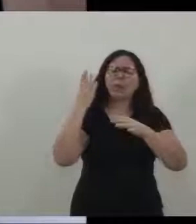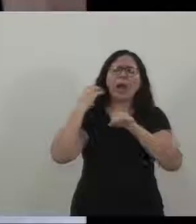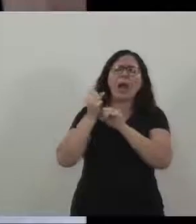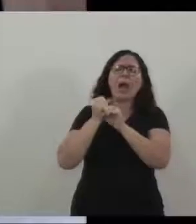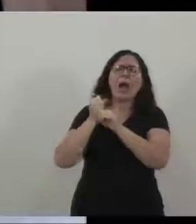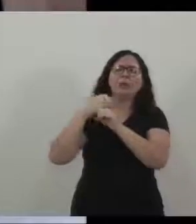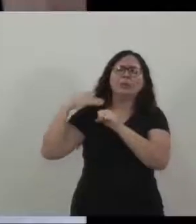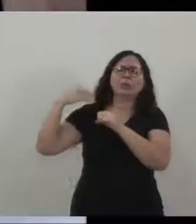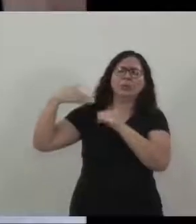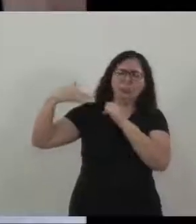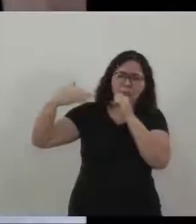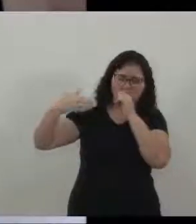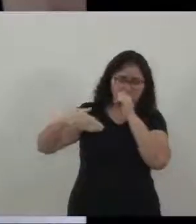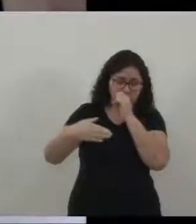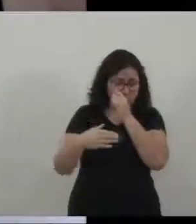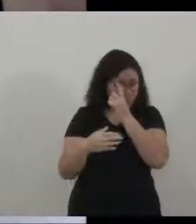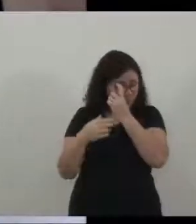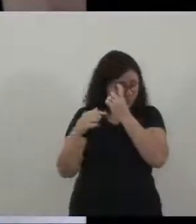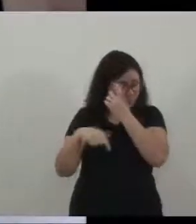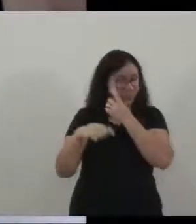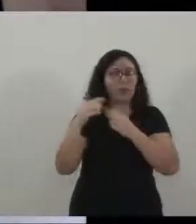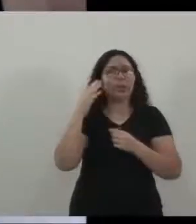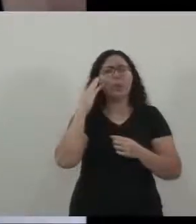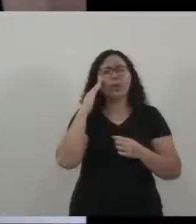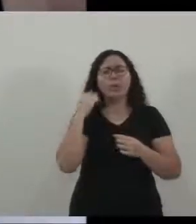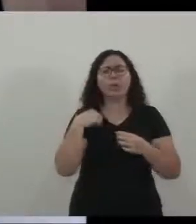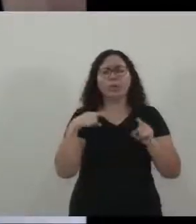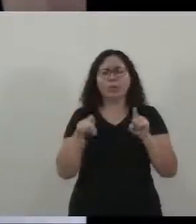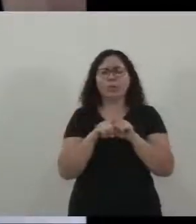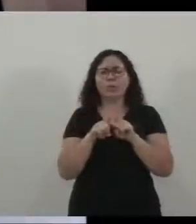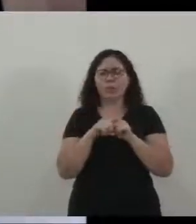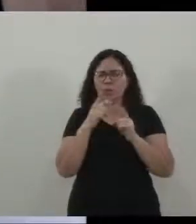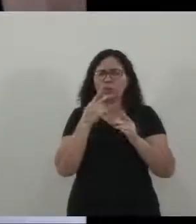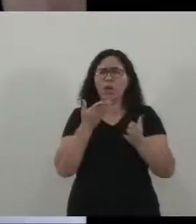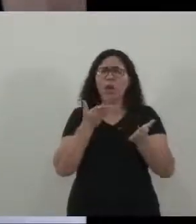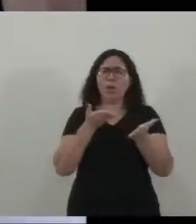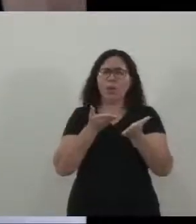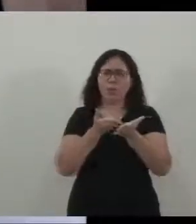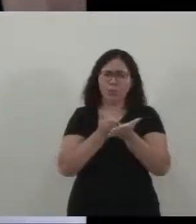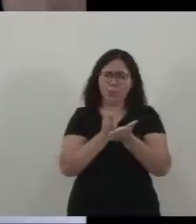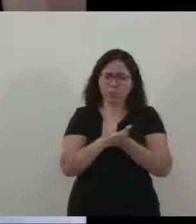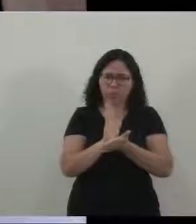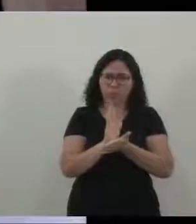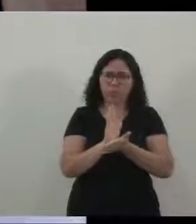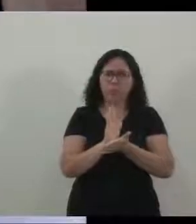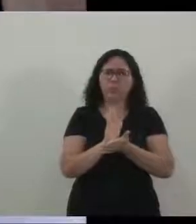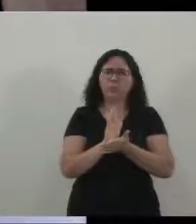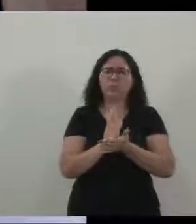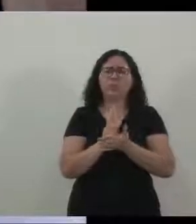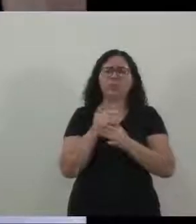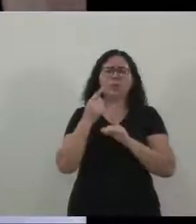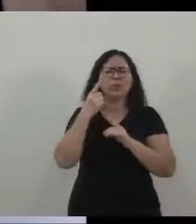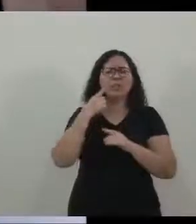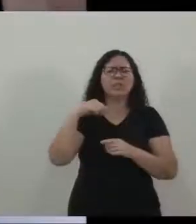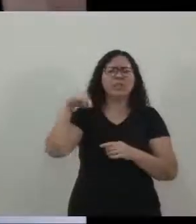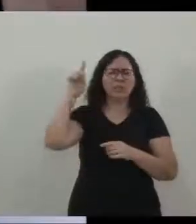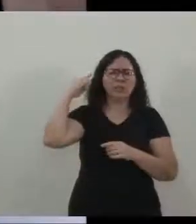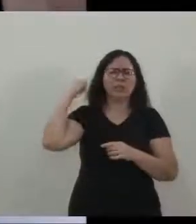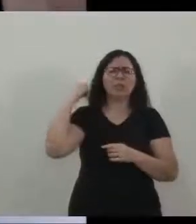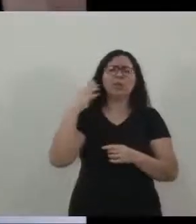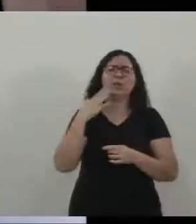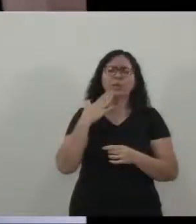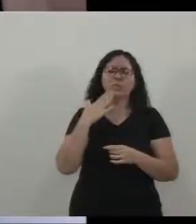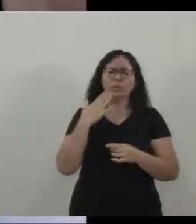anos, né? Para que a gente entenda. Eu até comentei que a gente aprovou há um tempinho atrás, algumas semanas atrás, um requerimento